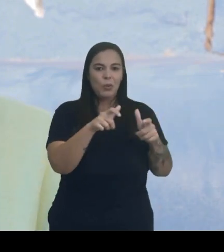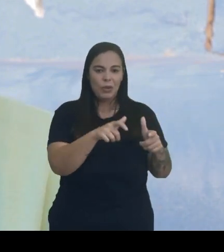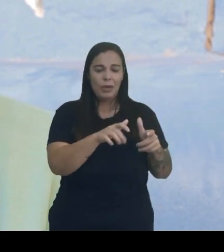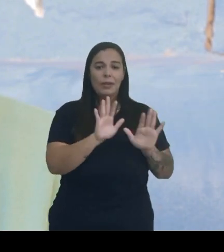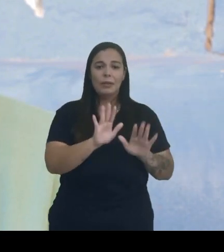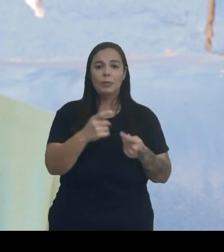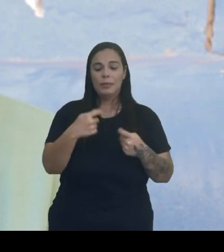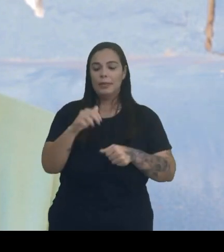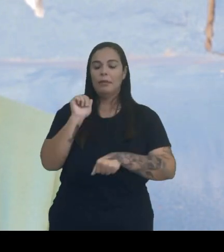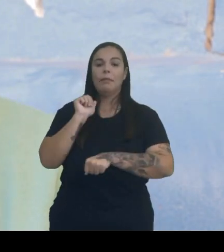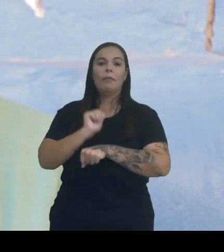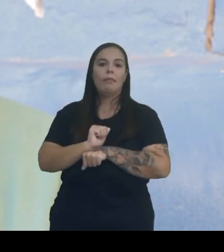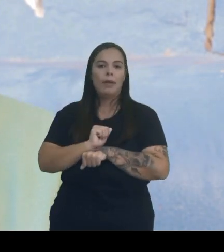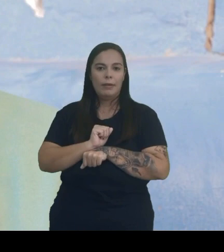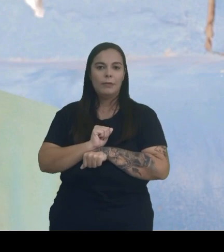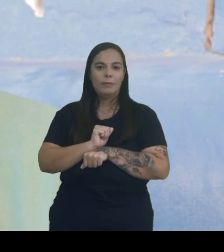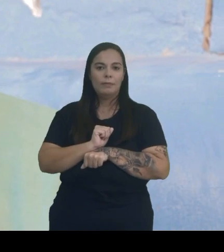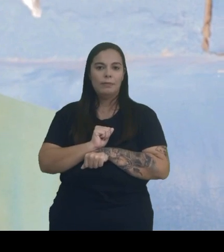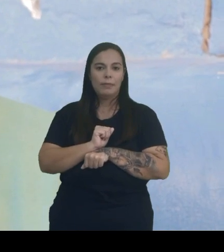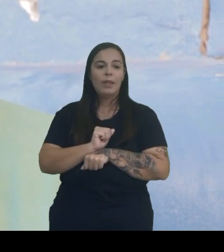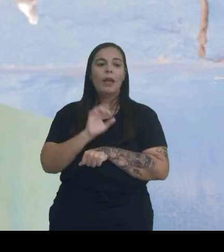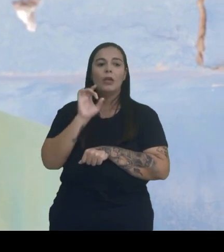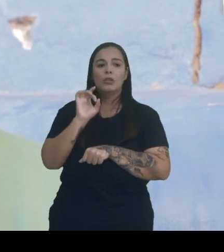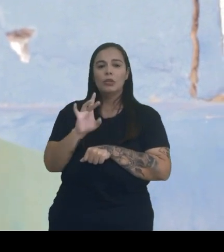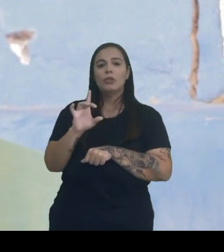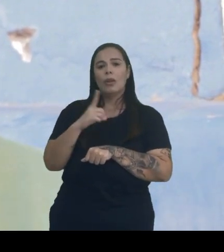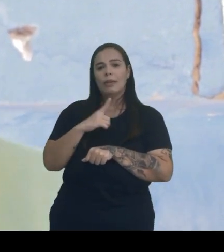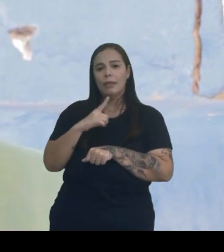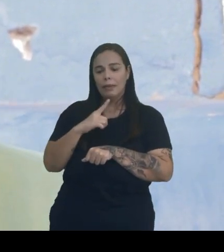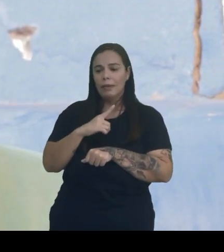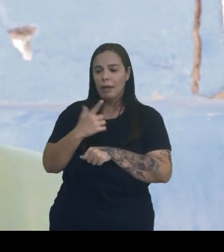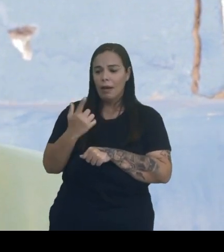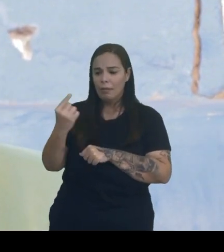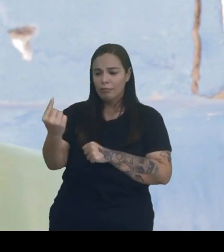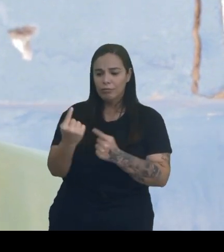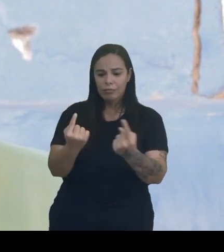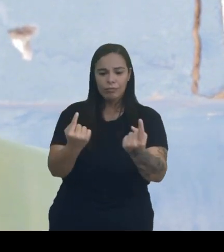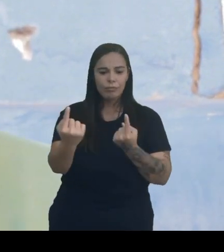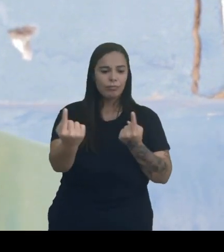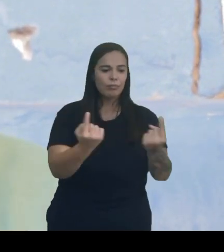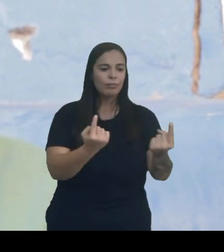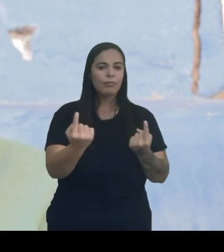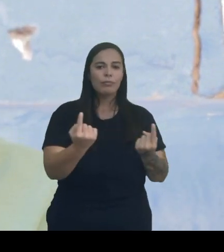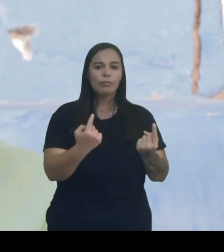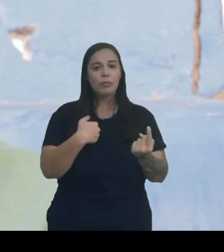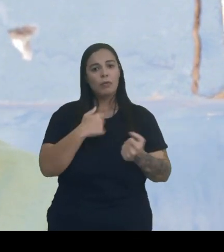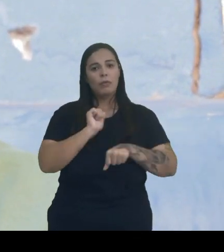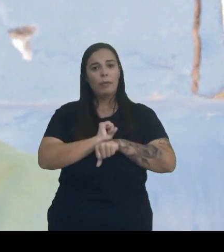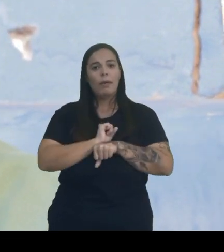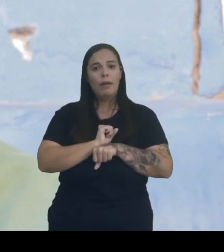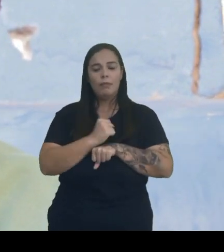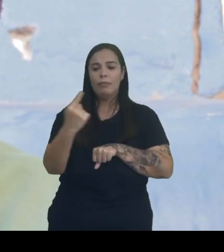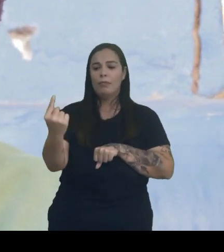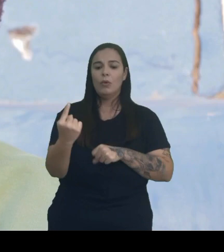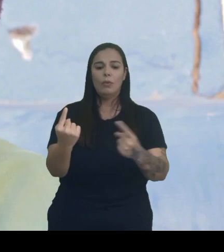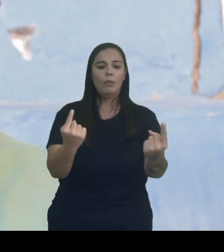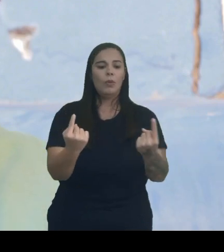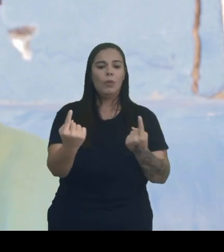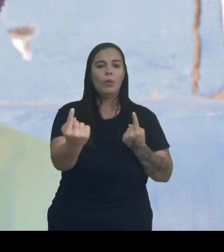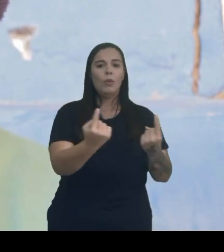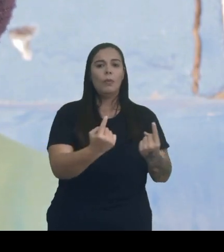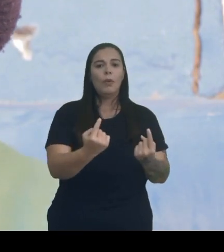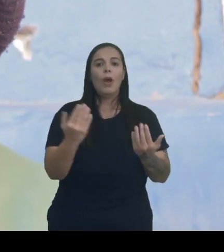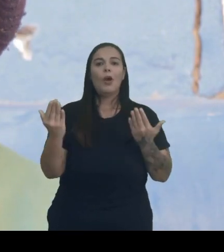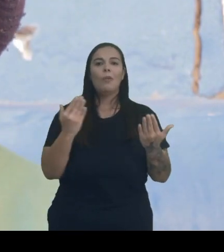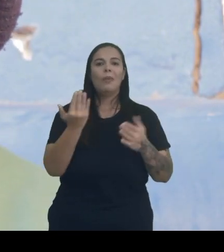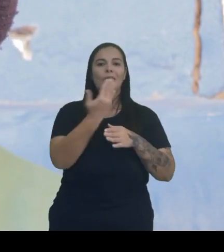Você só vai ter freguês se ele vier a você. Se você tem um táxi, você para naquele ponto. Aí